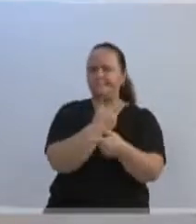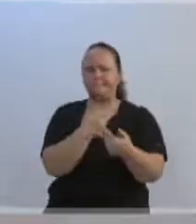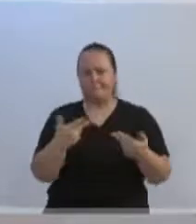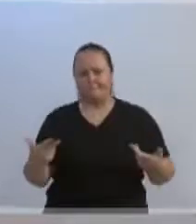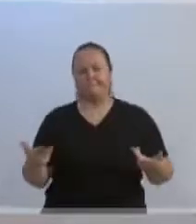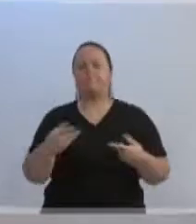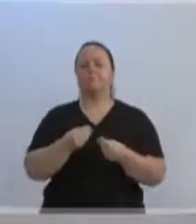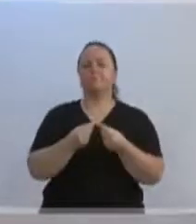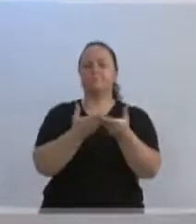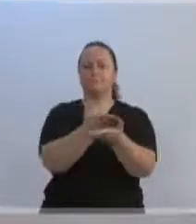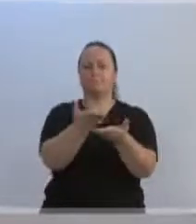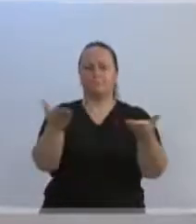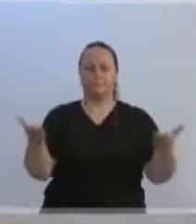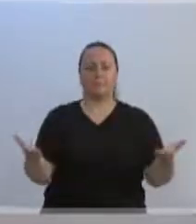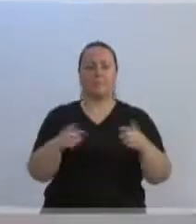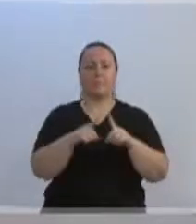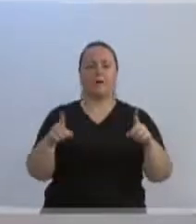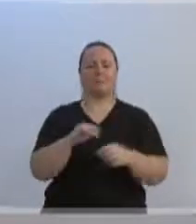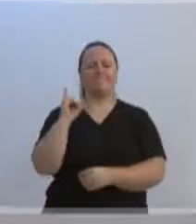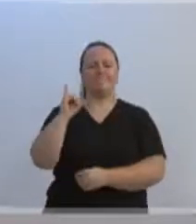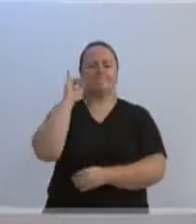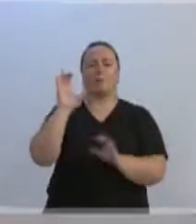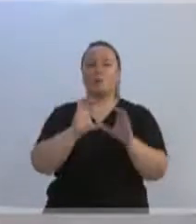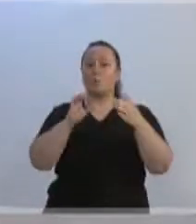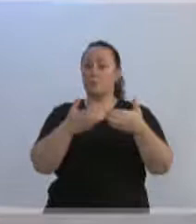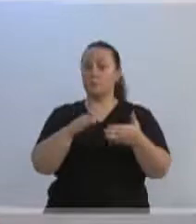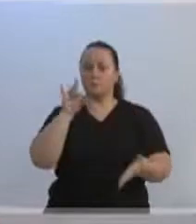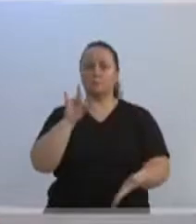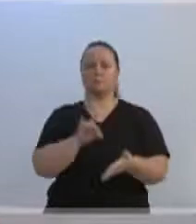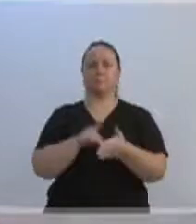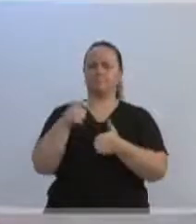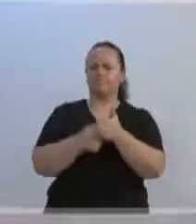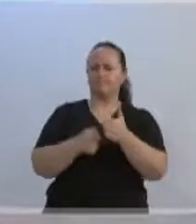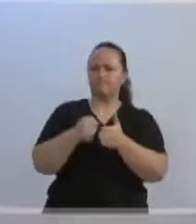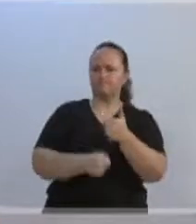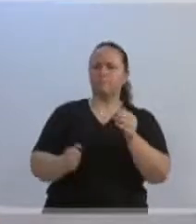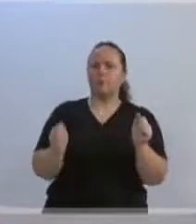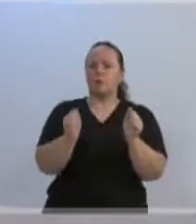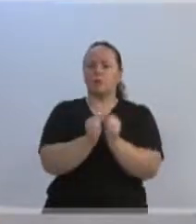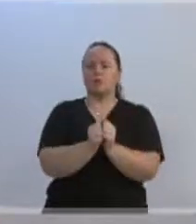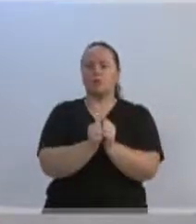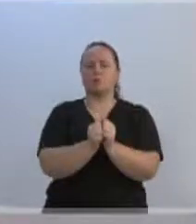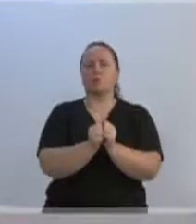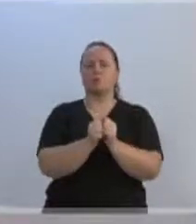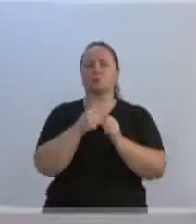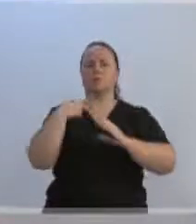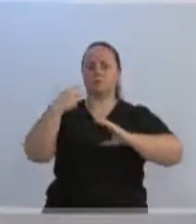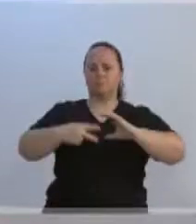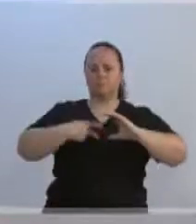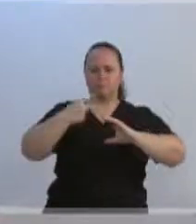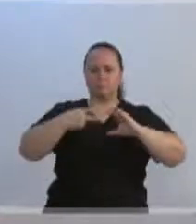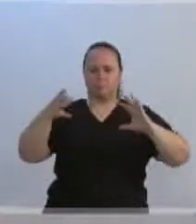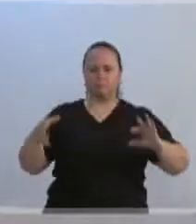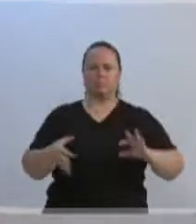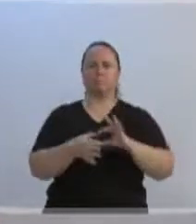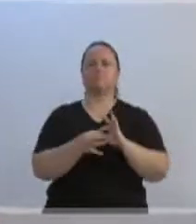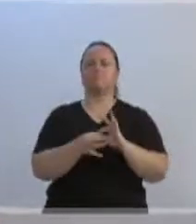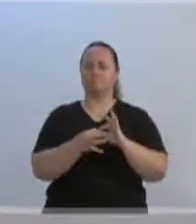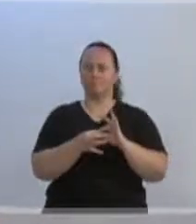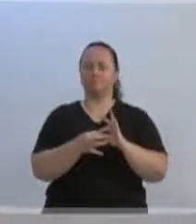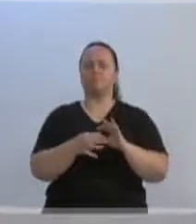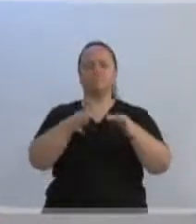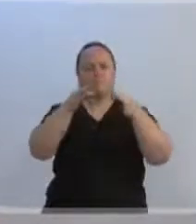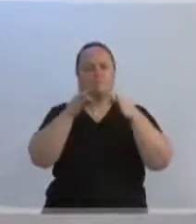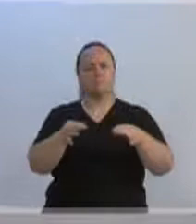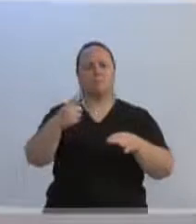que portanto a comissão está em ativo com a comissão está cobrando junto com os vereadores envolvidos e pode ter certeza que a gente